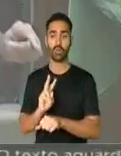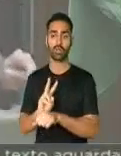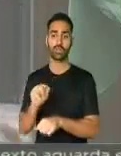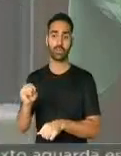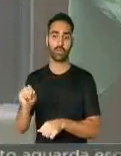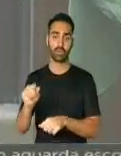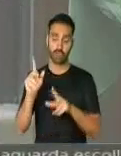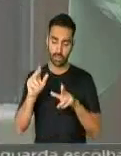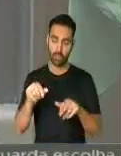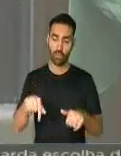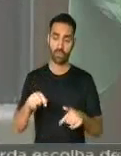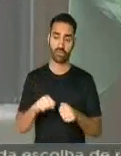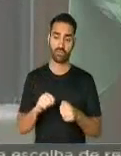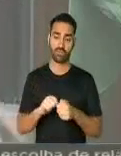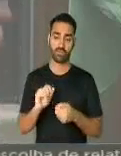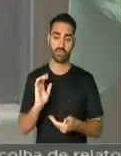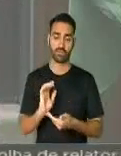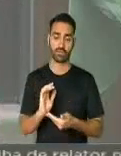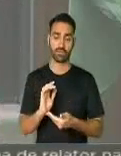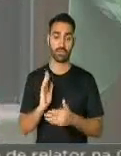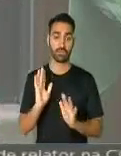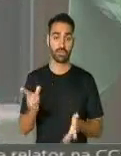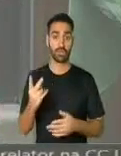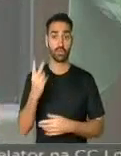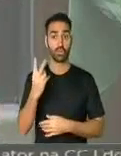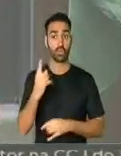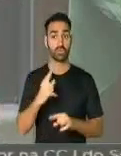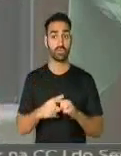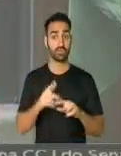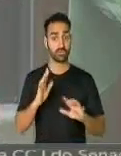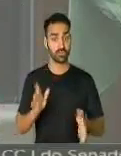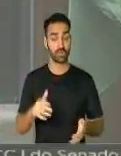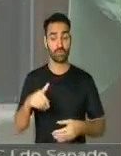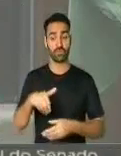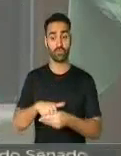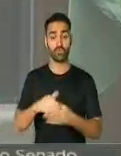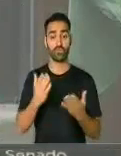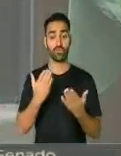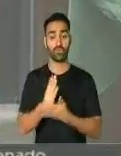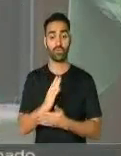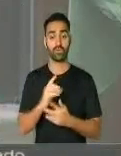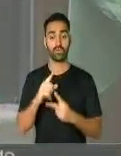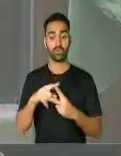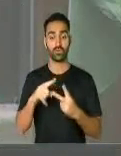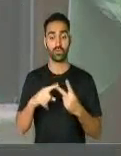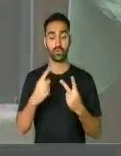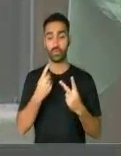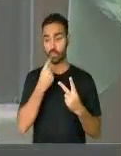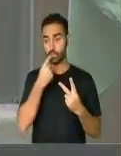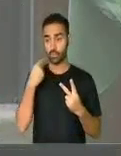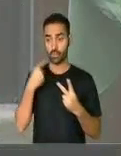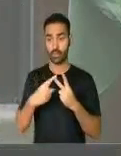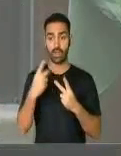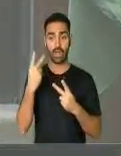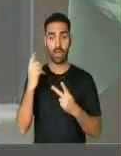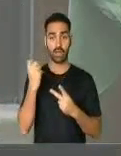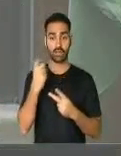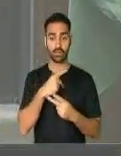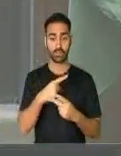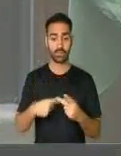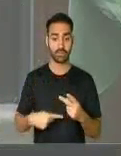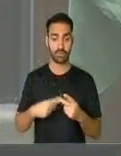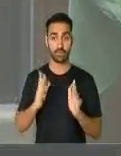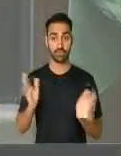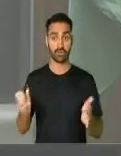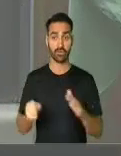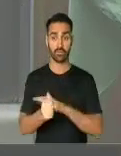como foi feito para essa casa quando por duas equivocadas vezes elegeu os nossos dois últimos ex-presidentes